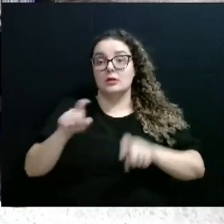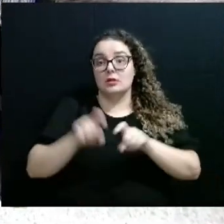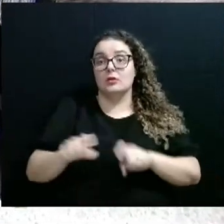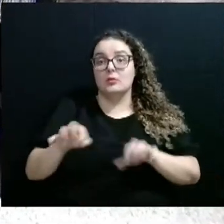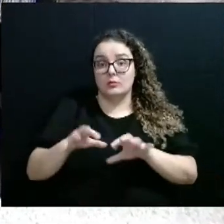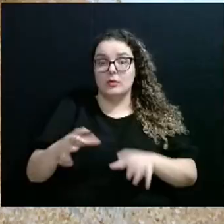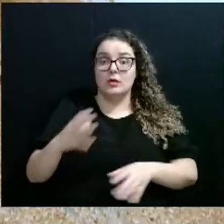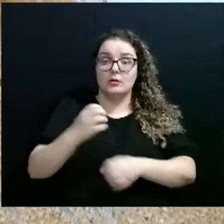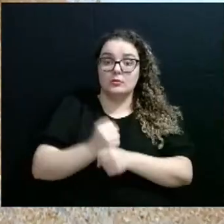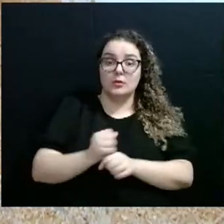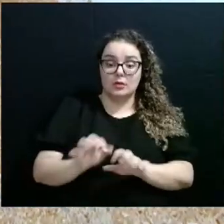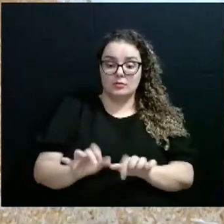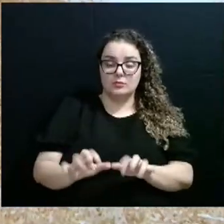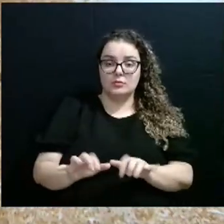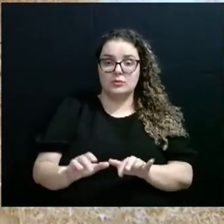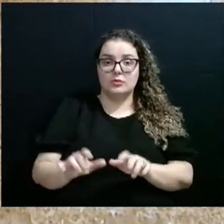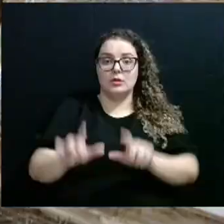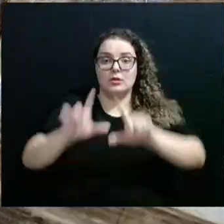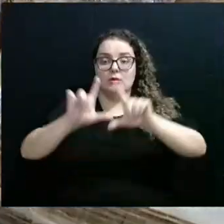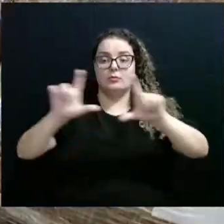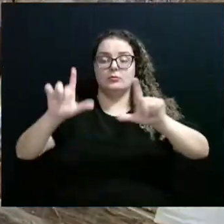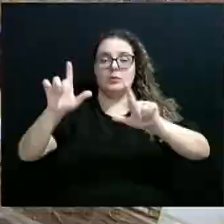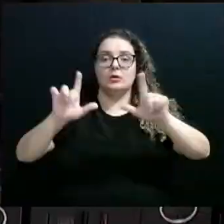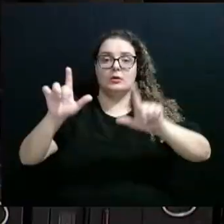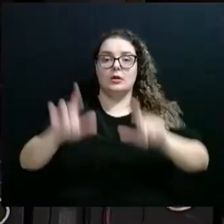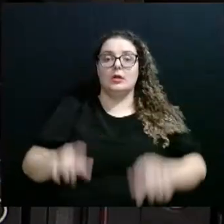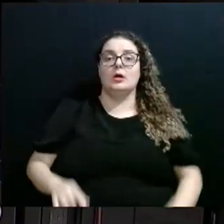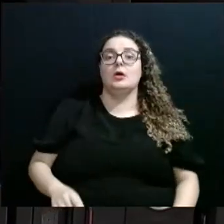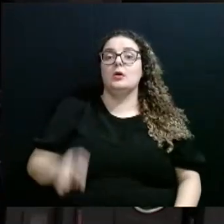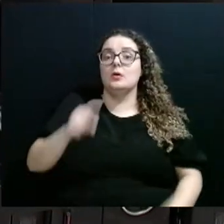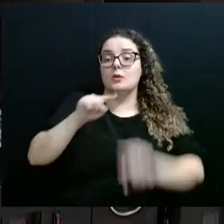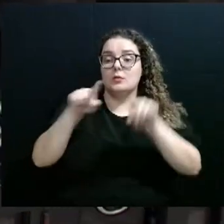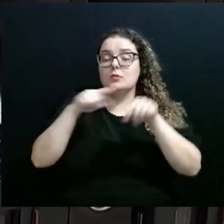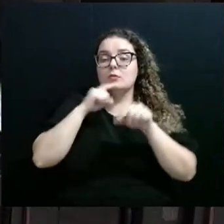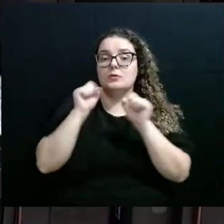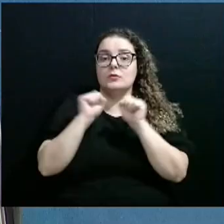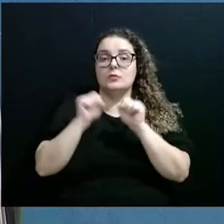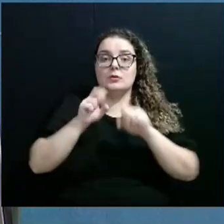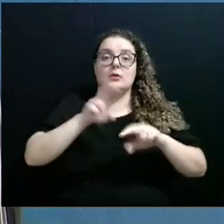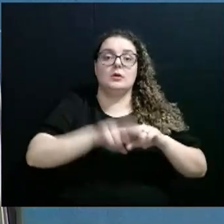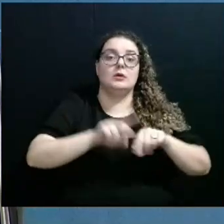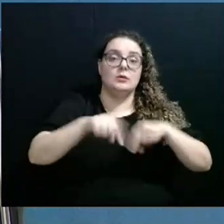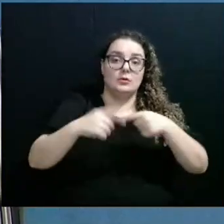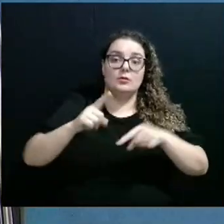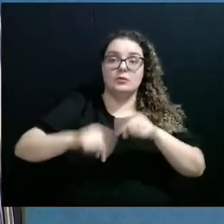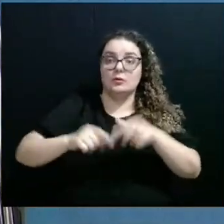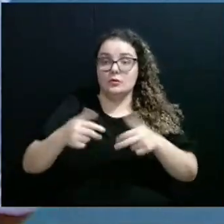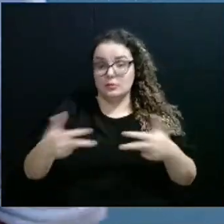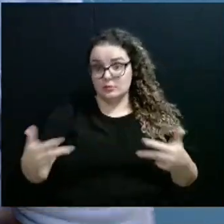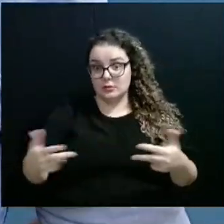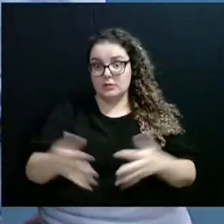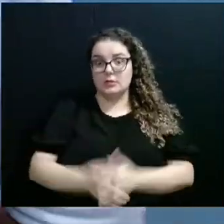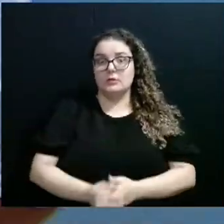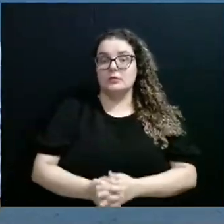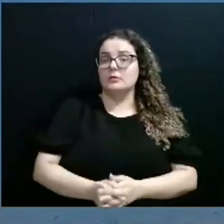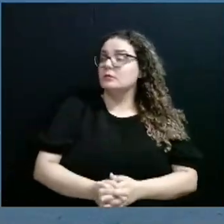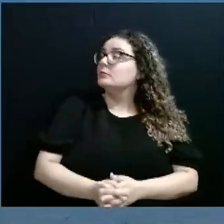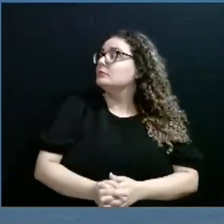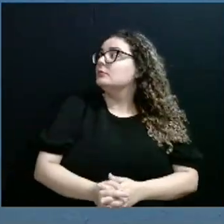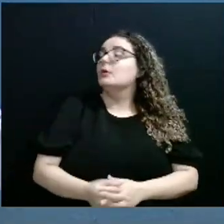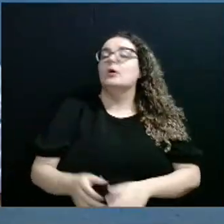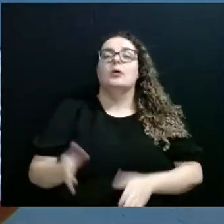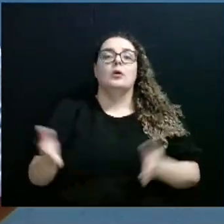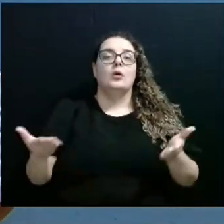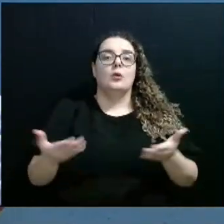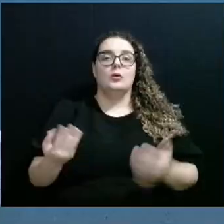e monitores, ar-condicionados, cadeiras e outros materiais. Hoje é a terceira fase do processo de doação